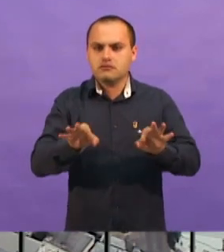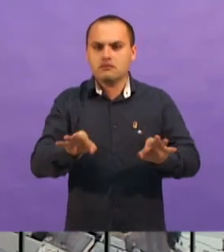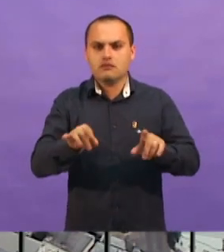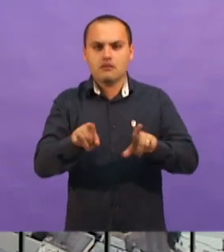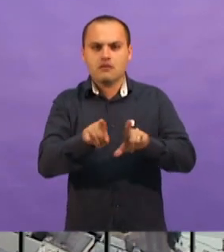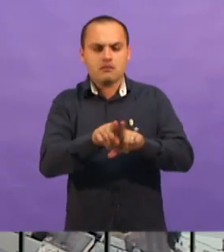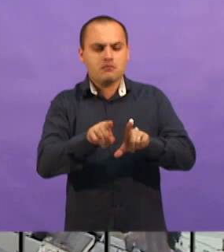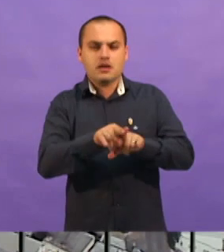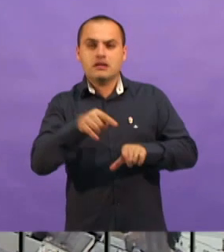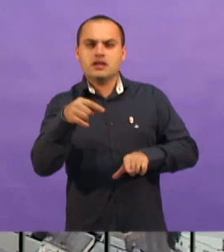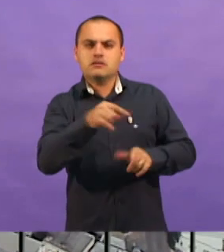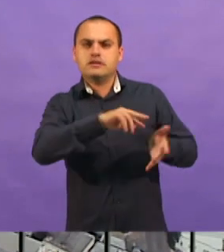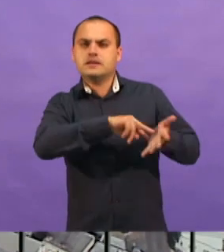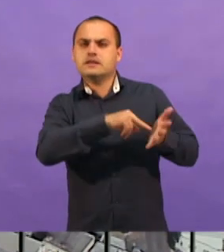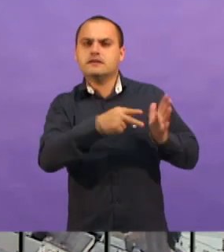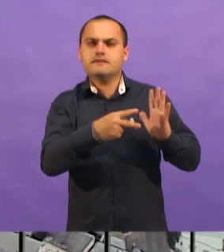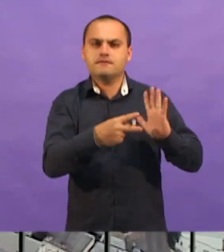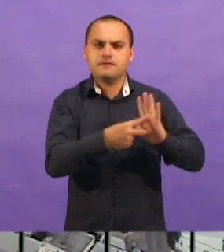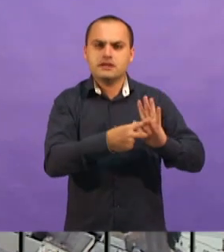amorosa